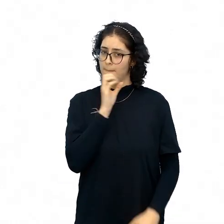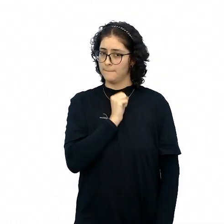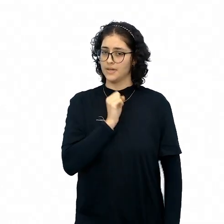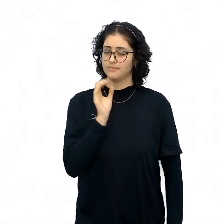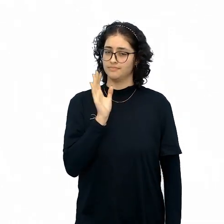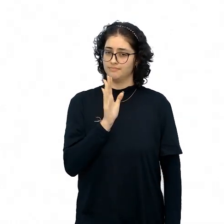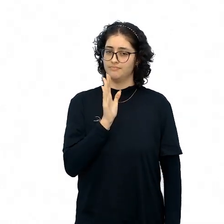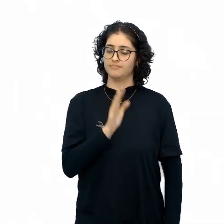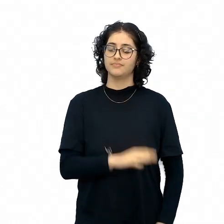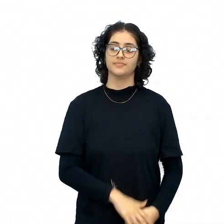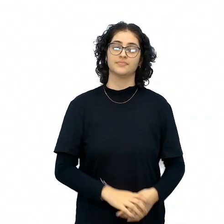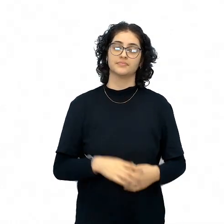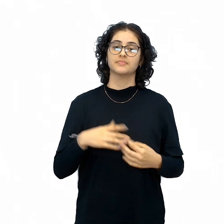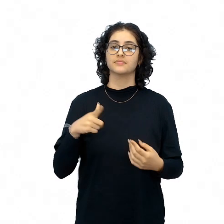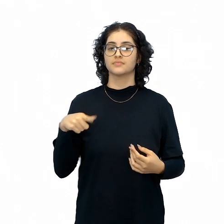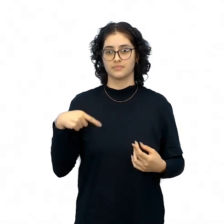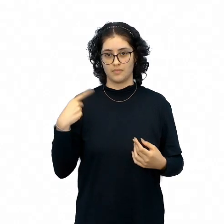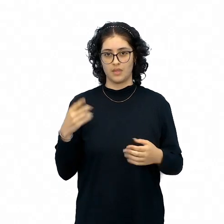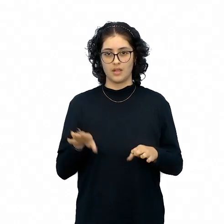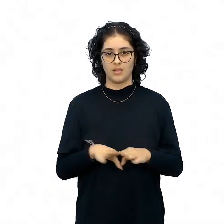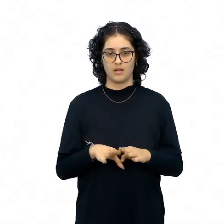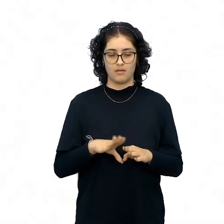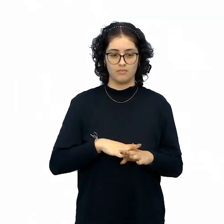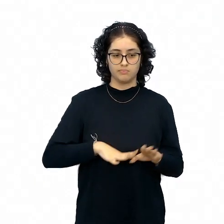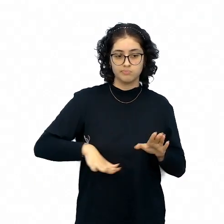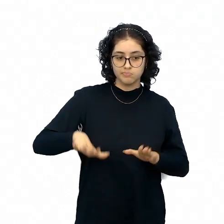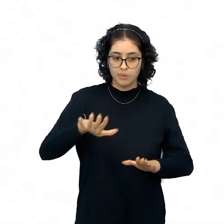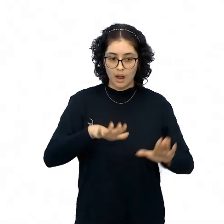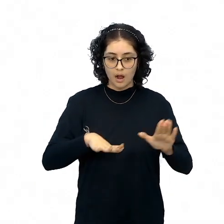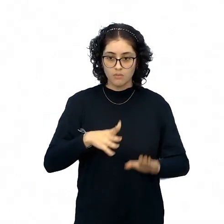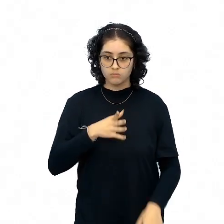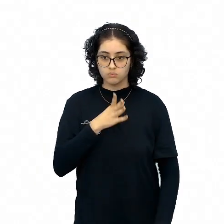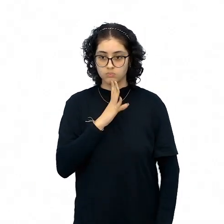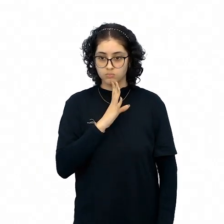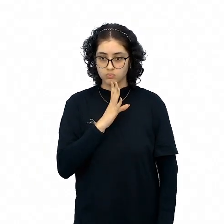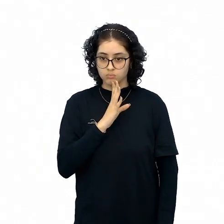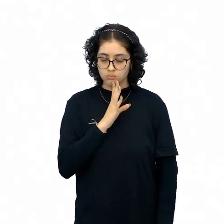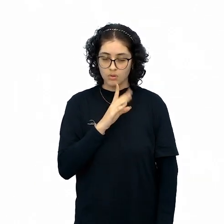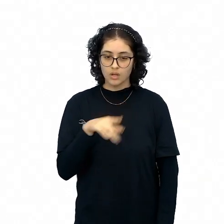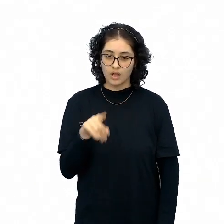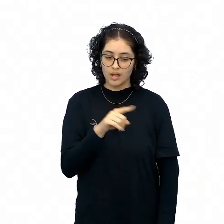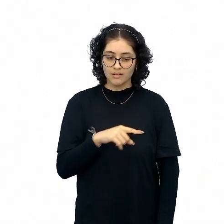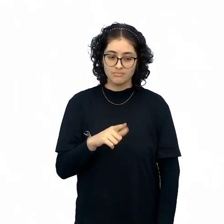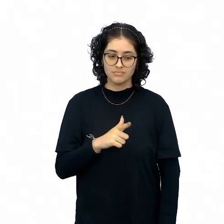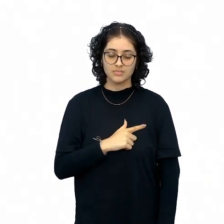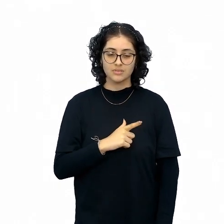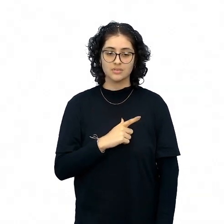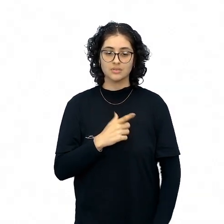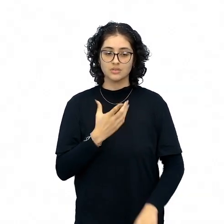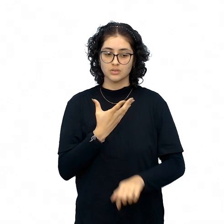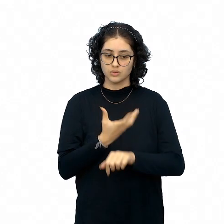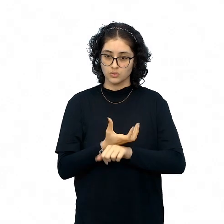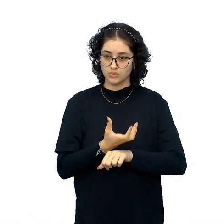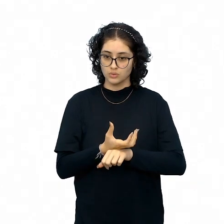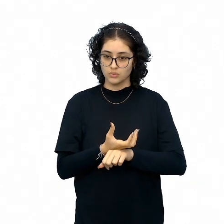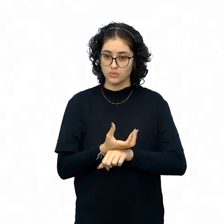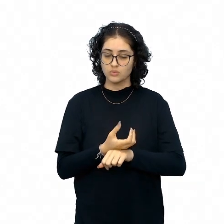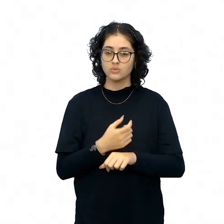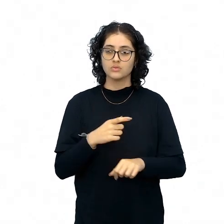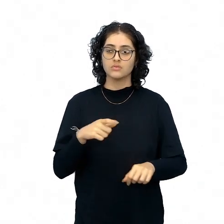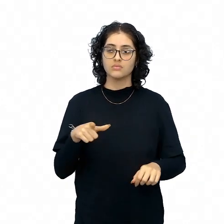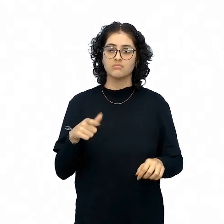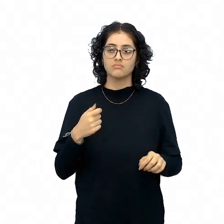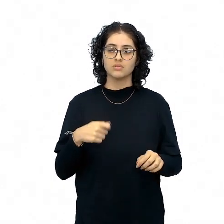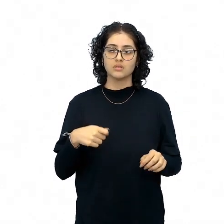rapidinho, as outras áreas do conhecimento, como nós estamos tratando de um currículo que propõe a